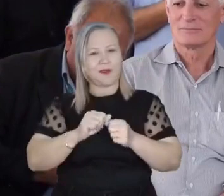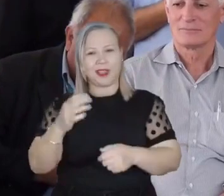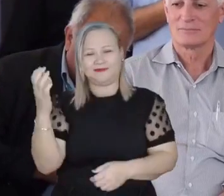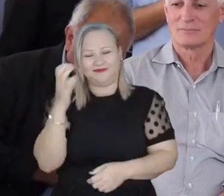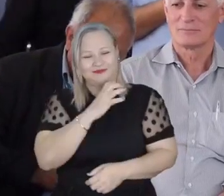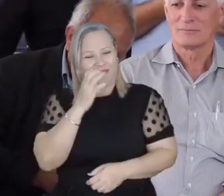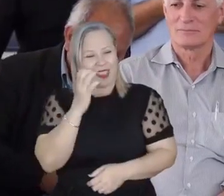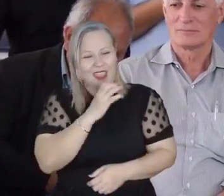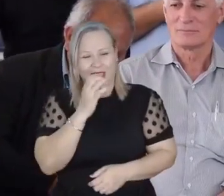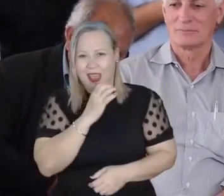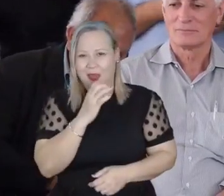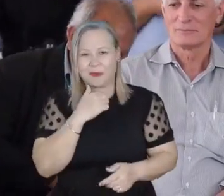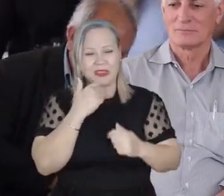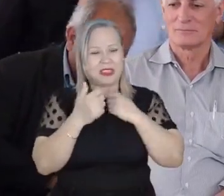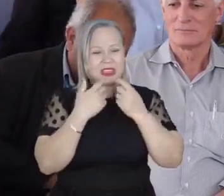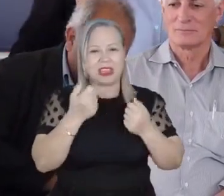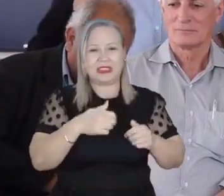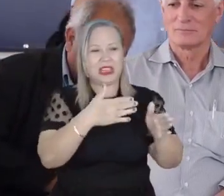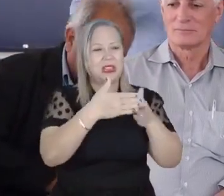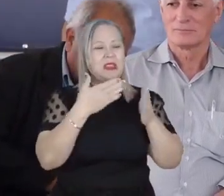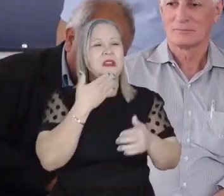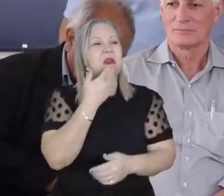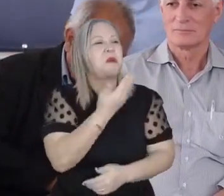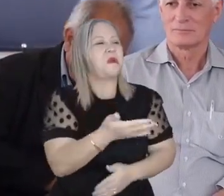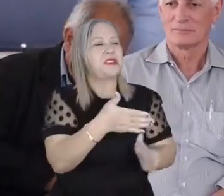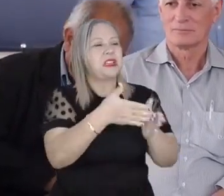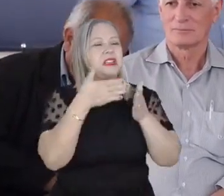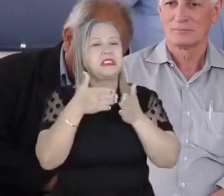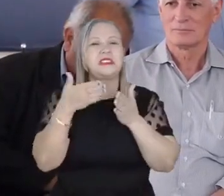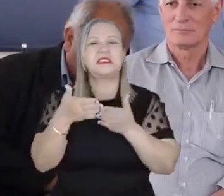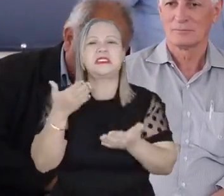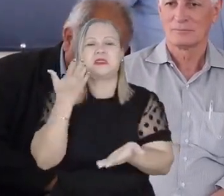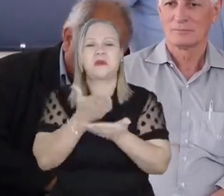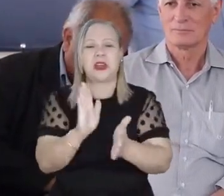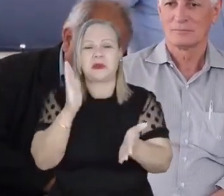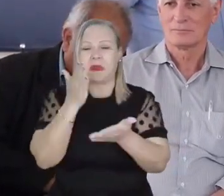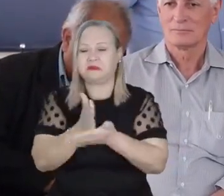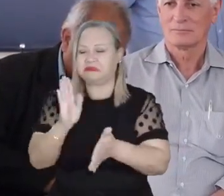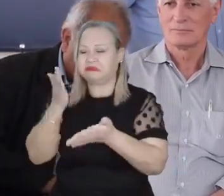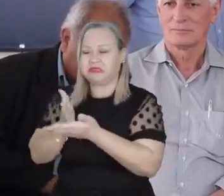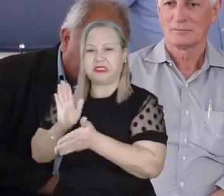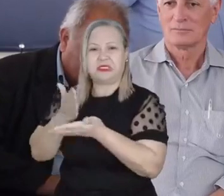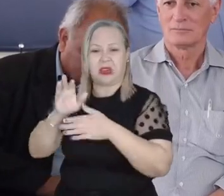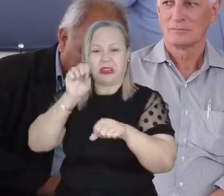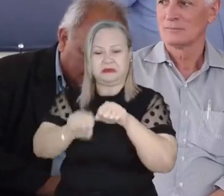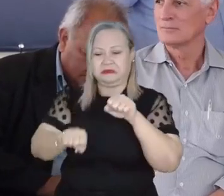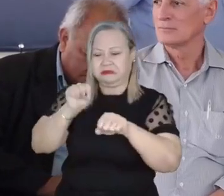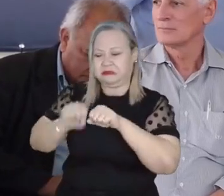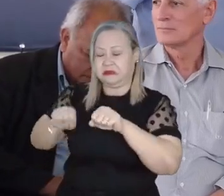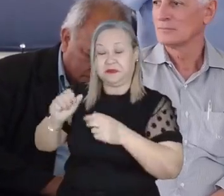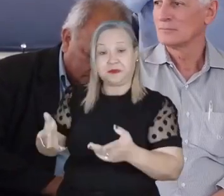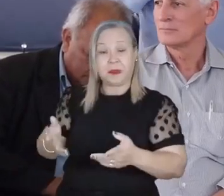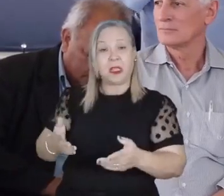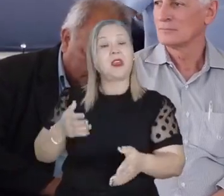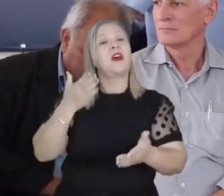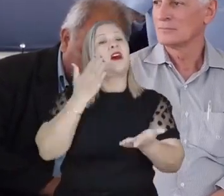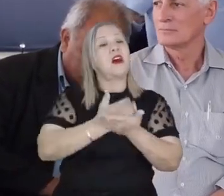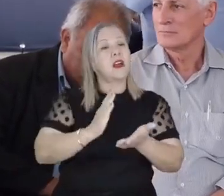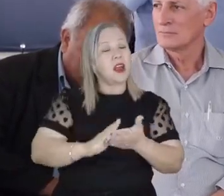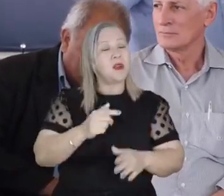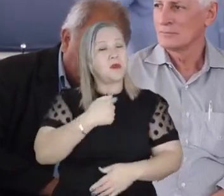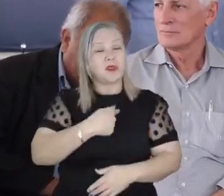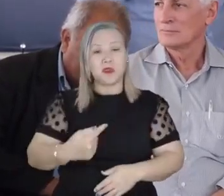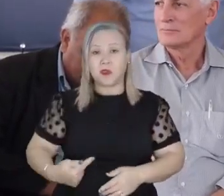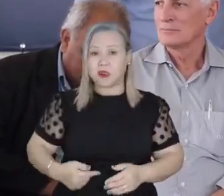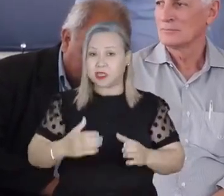pedir licença para destruir. Destrói, porque a maioria dos governantes brasileiros não gostam